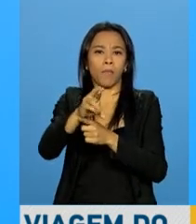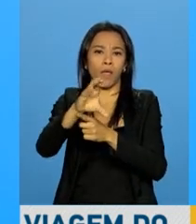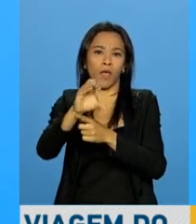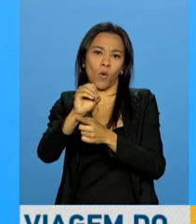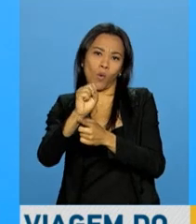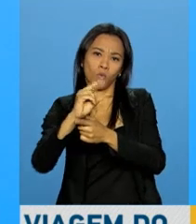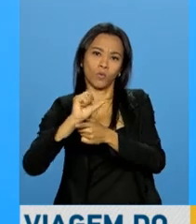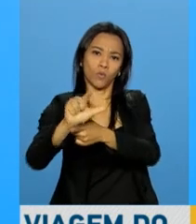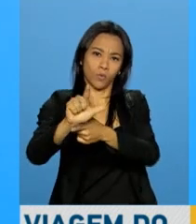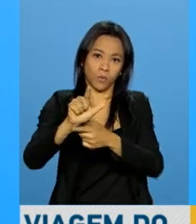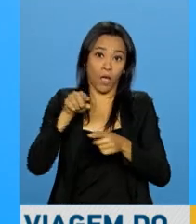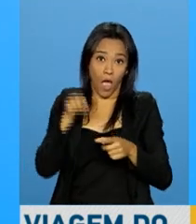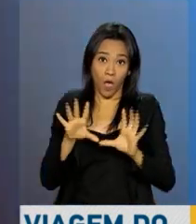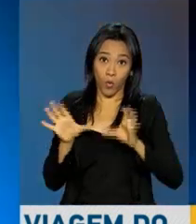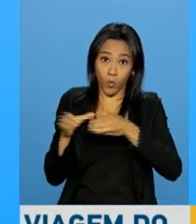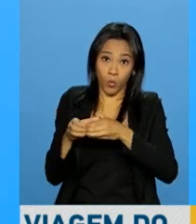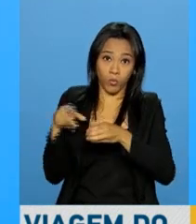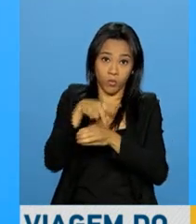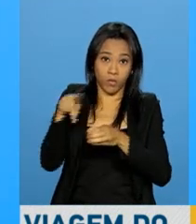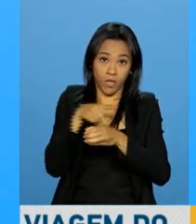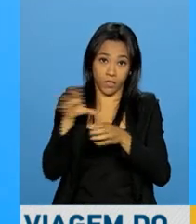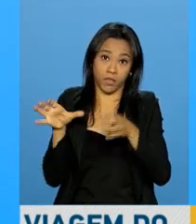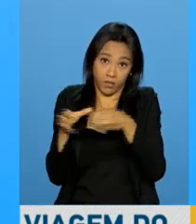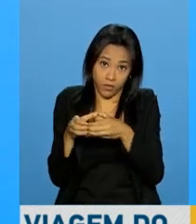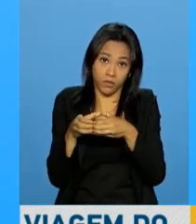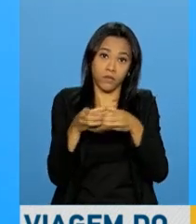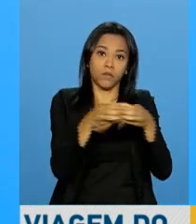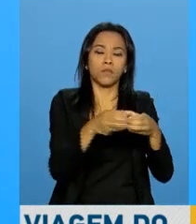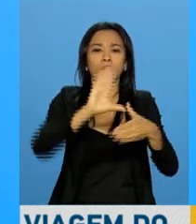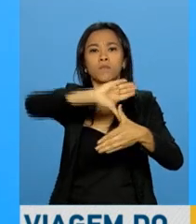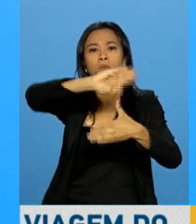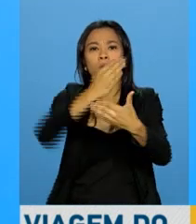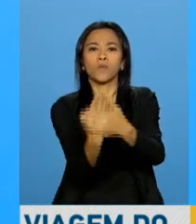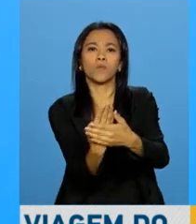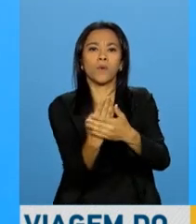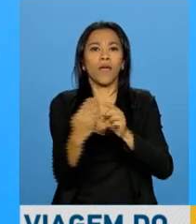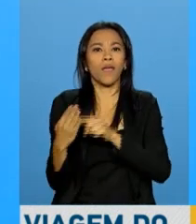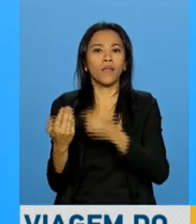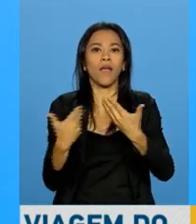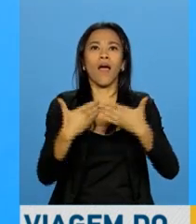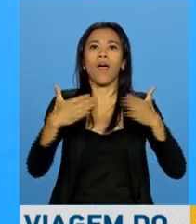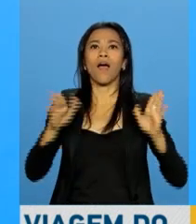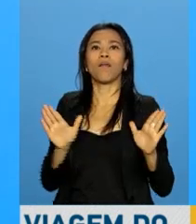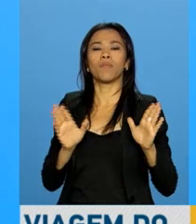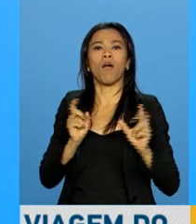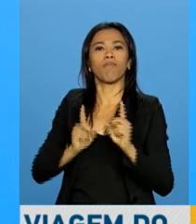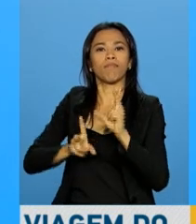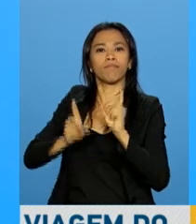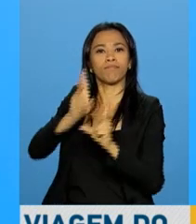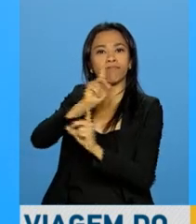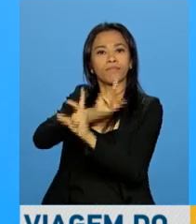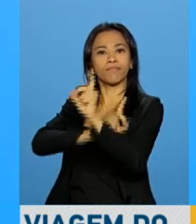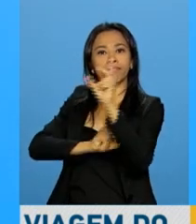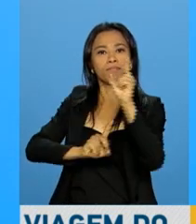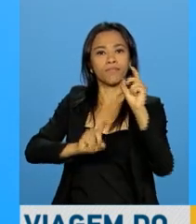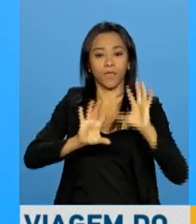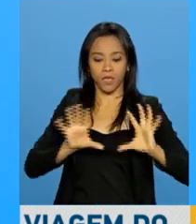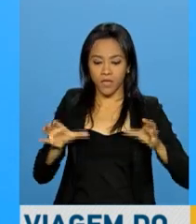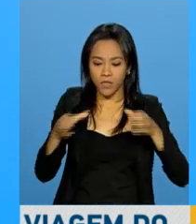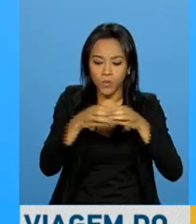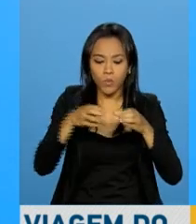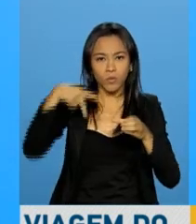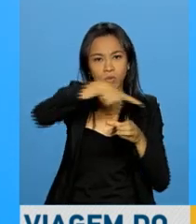integrantes do Mercosul, voltados todos para o livre mercado. E o bloco